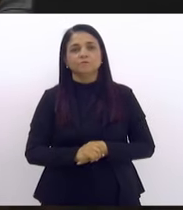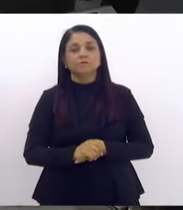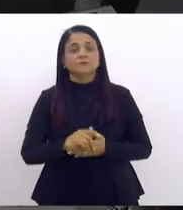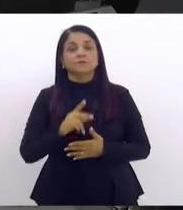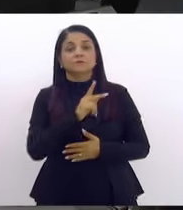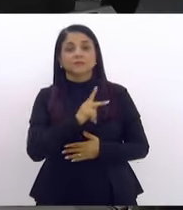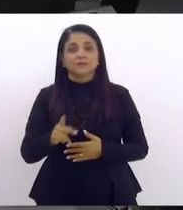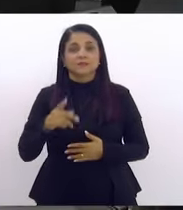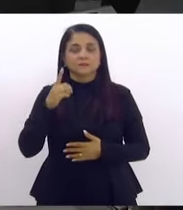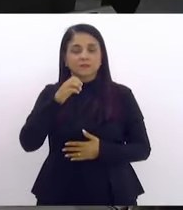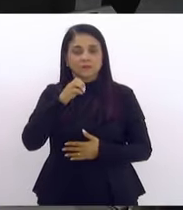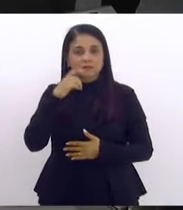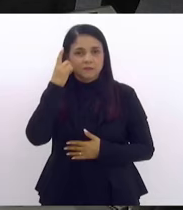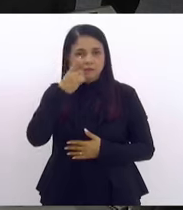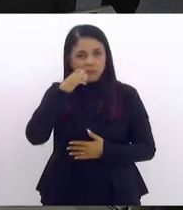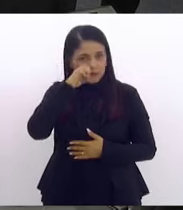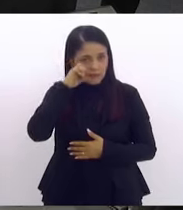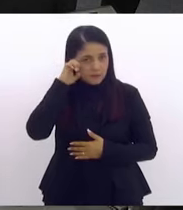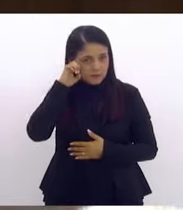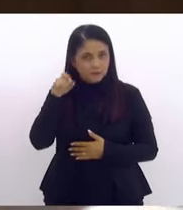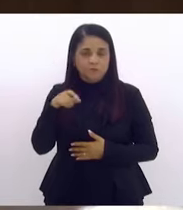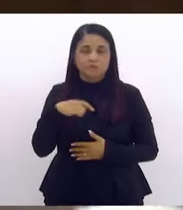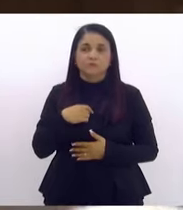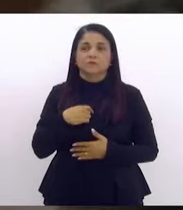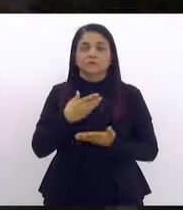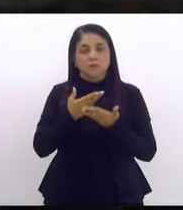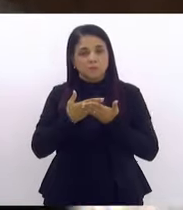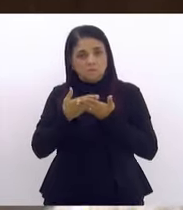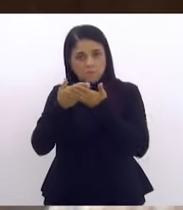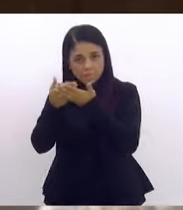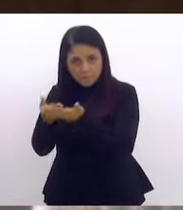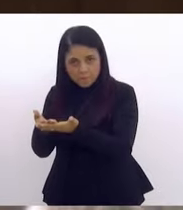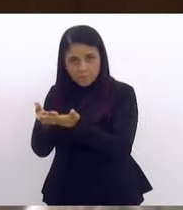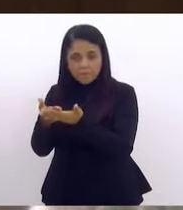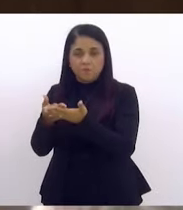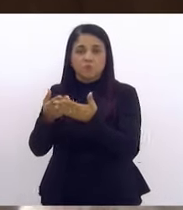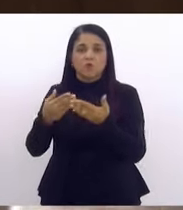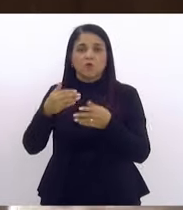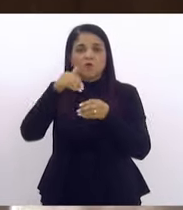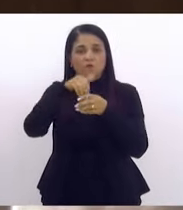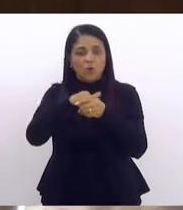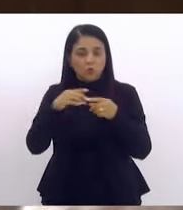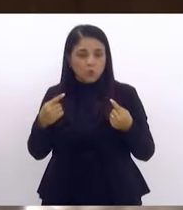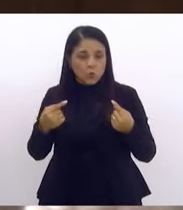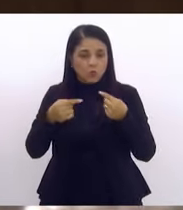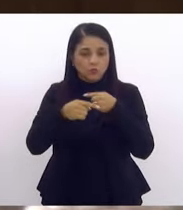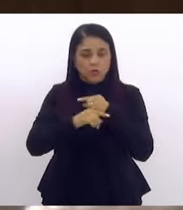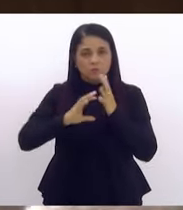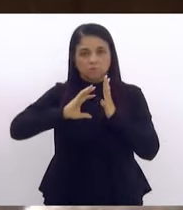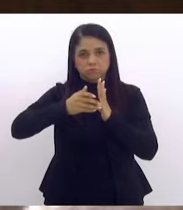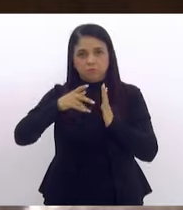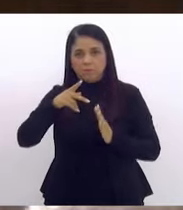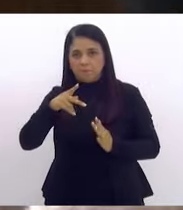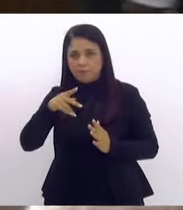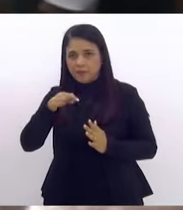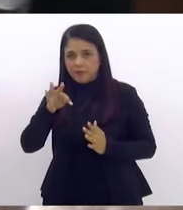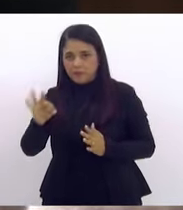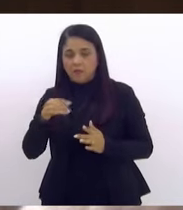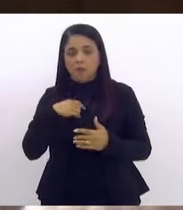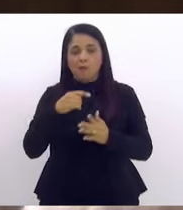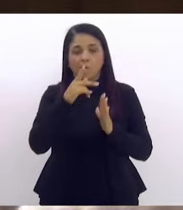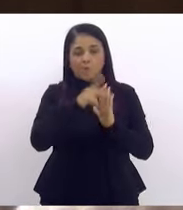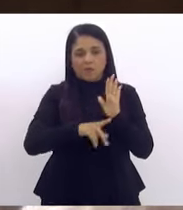Élica. Rapidamente, presidente, queria encaminhar o voto contrário da bancada do PT ao projeto de lei número